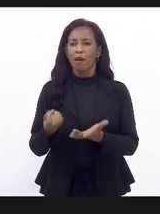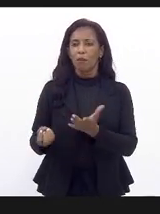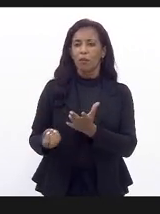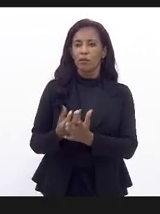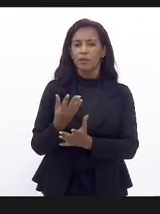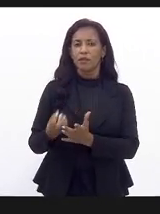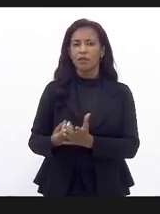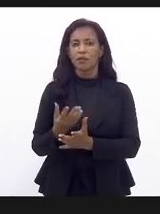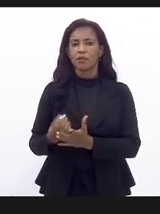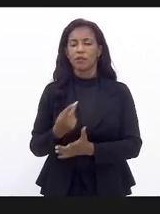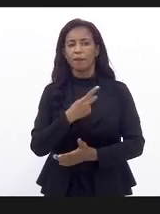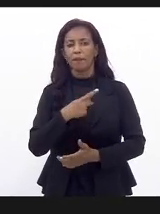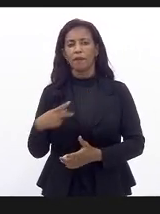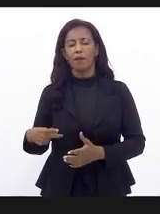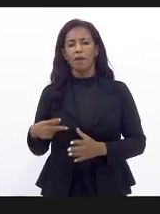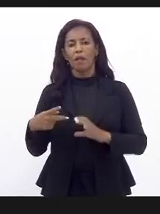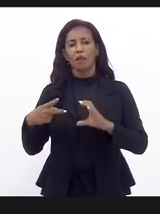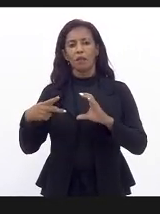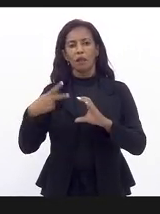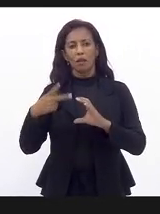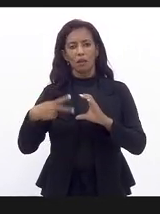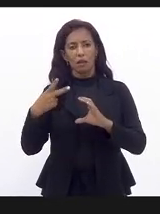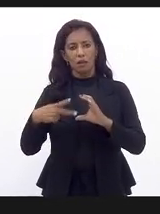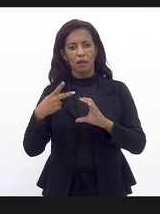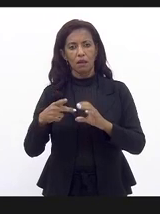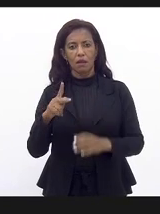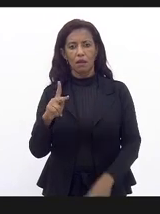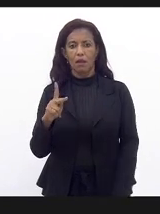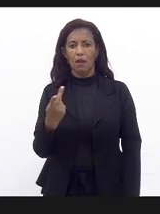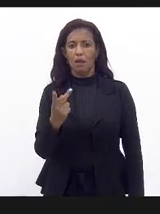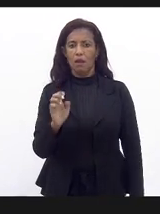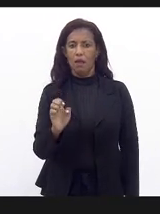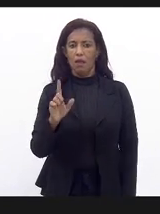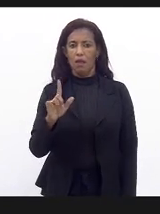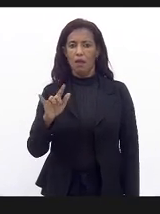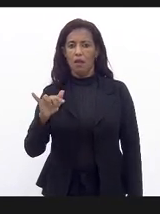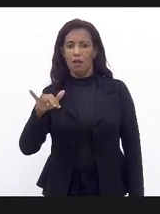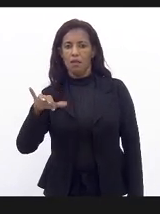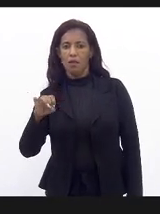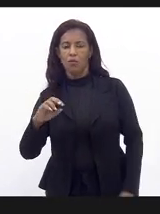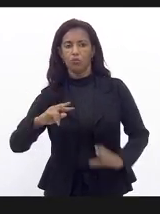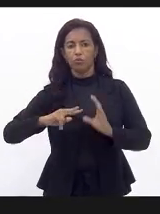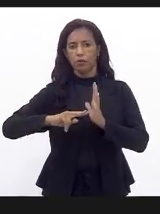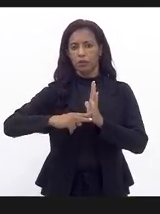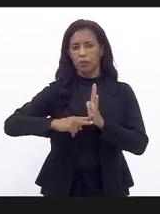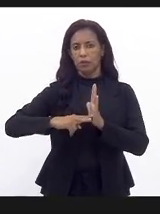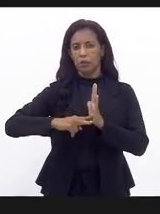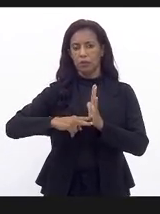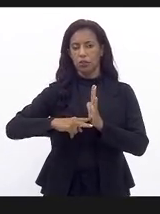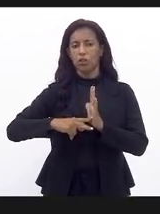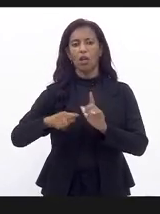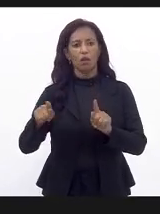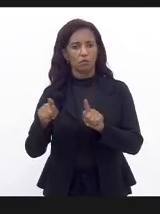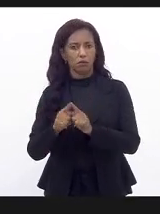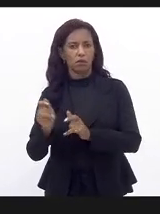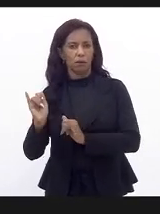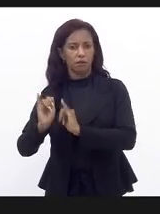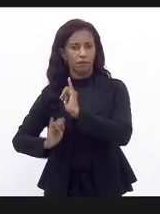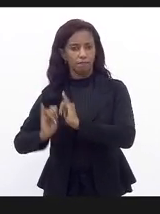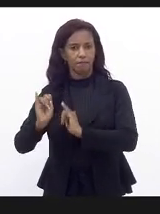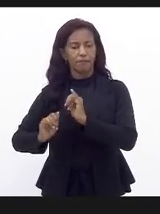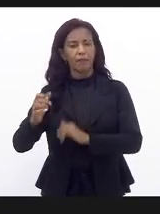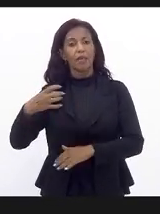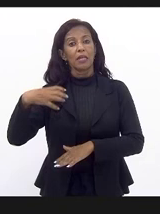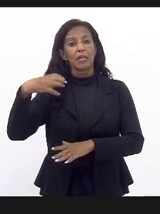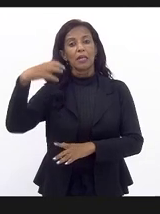do presidente da Câmara Municipal, vereador Elinho, do sindicato, que também é metalúrgico aqui em Angra